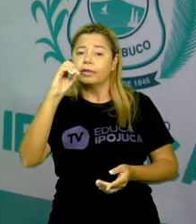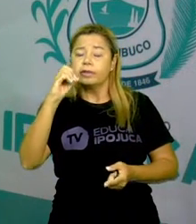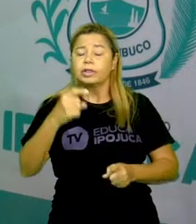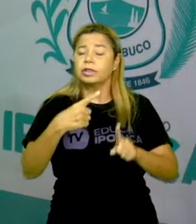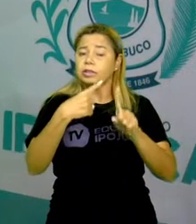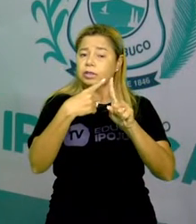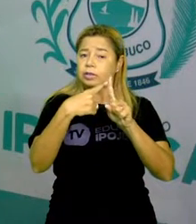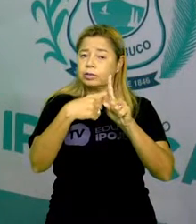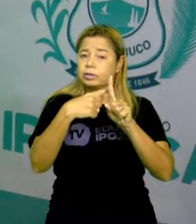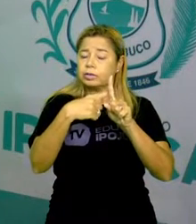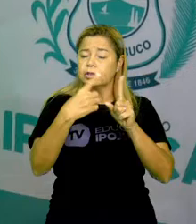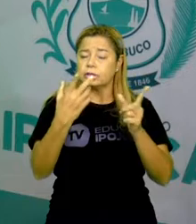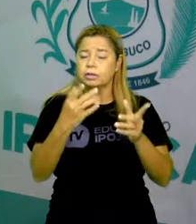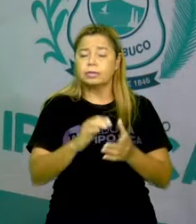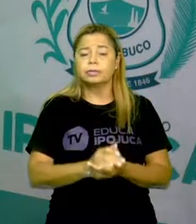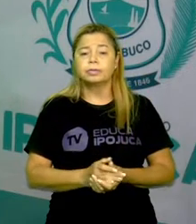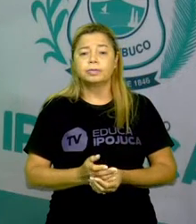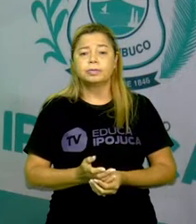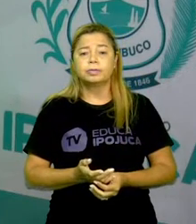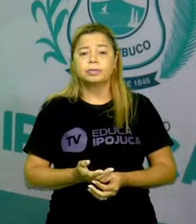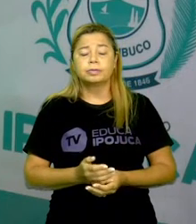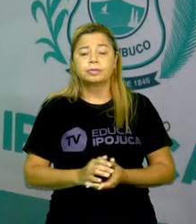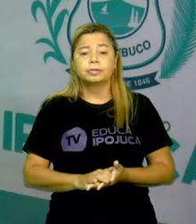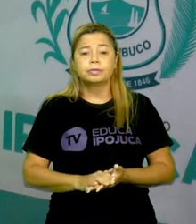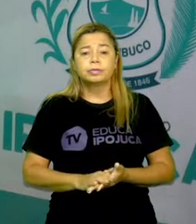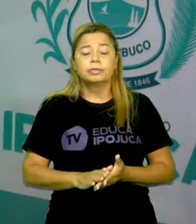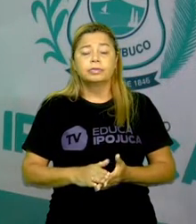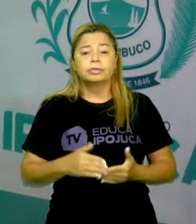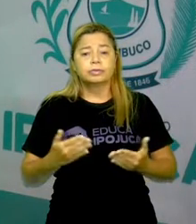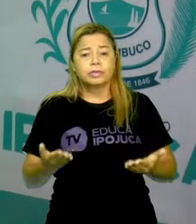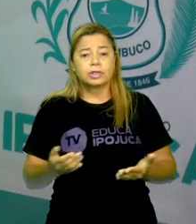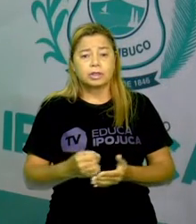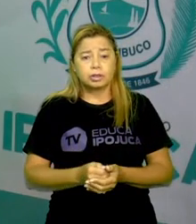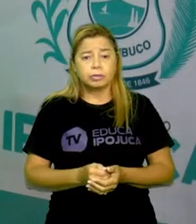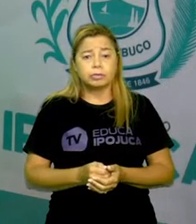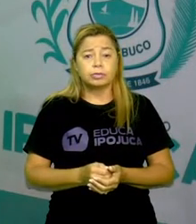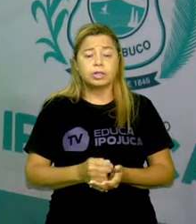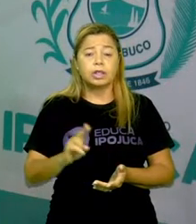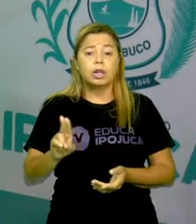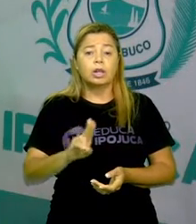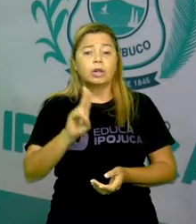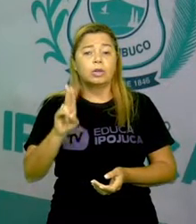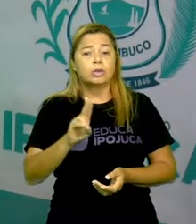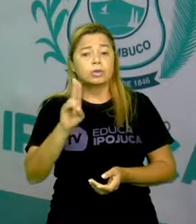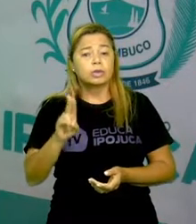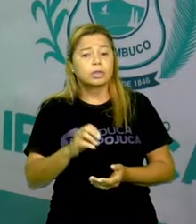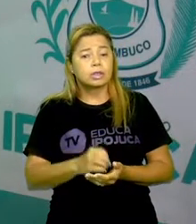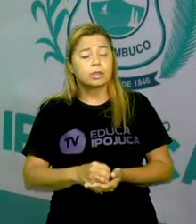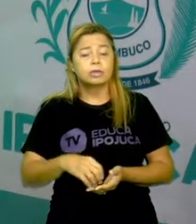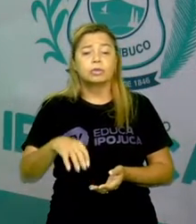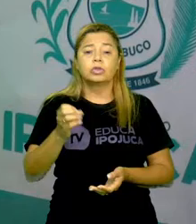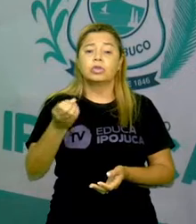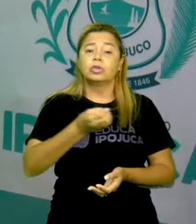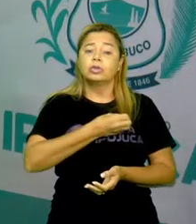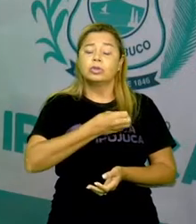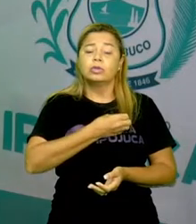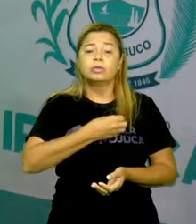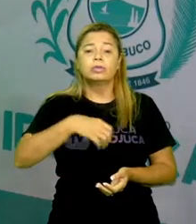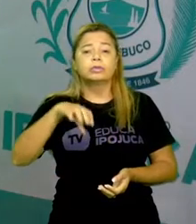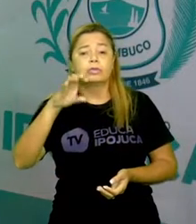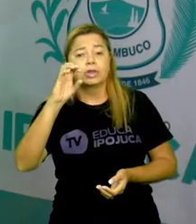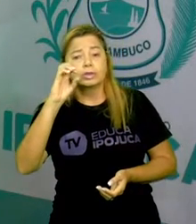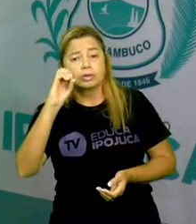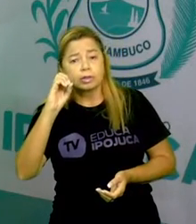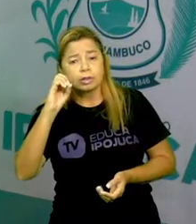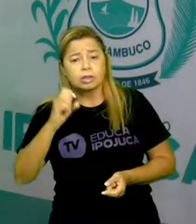unidades. E é por isso que nós colocamos o zero na casinha, na faixa das unidades,